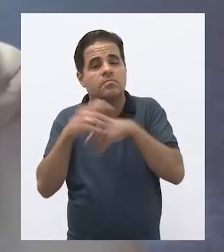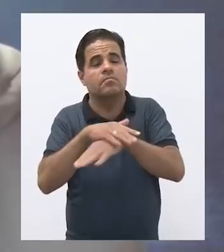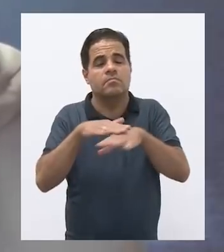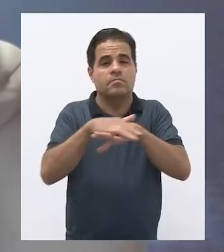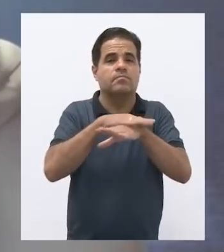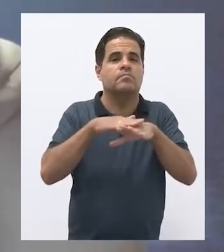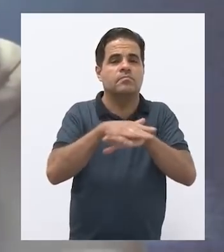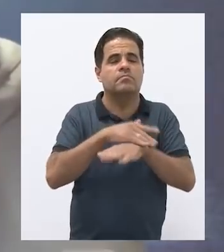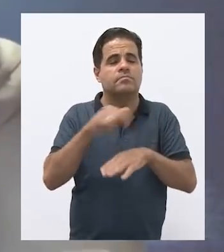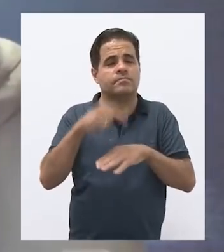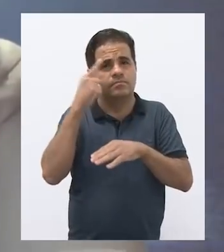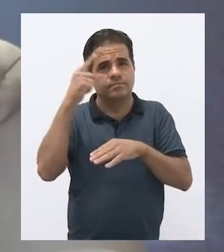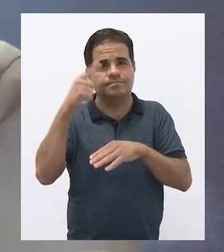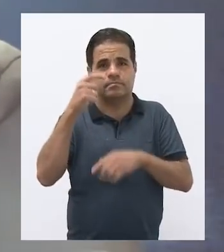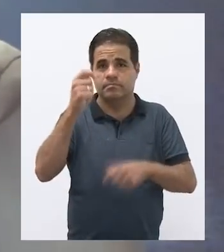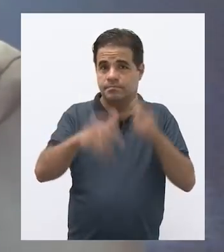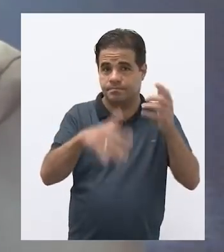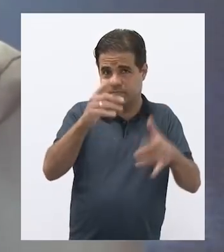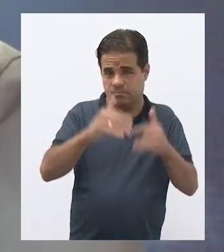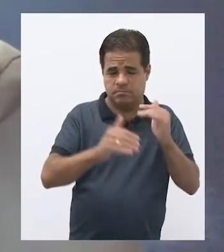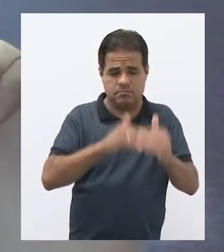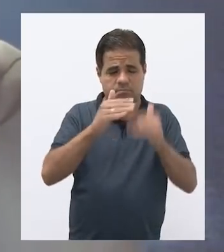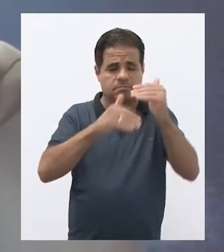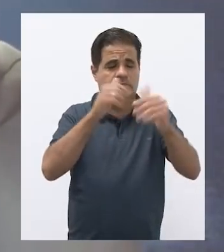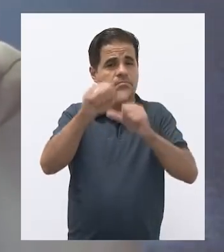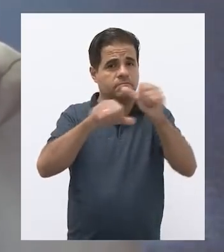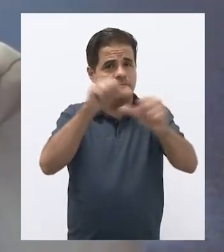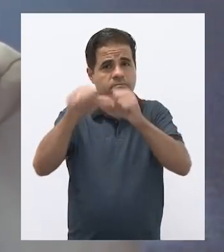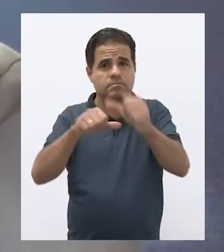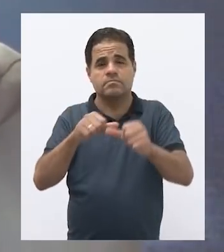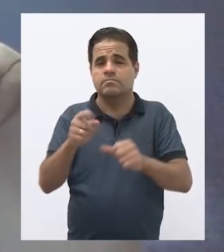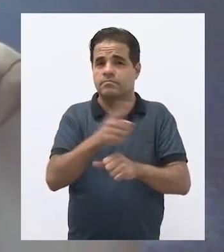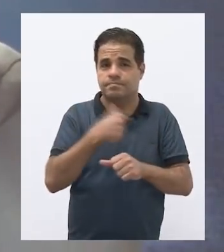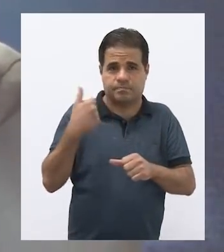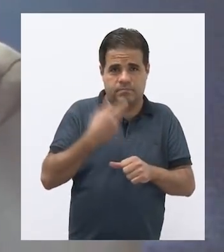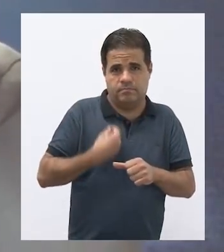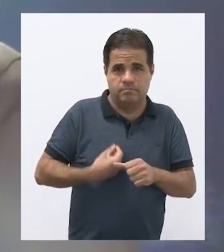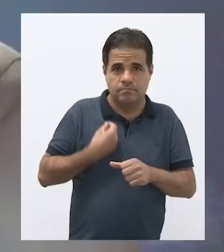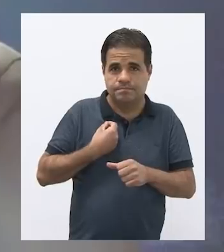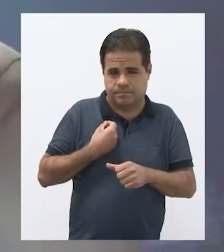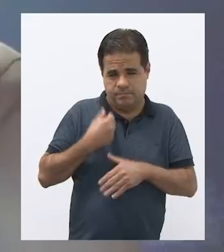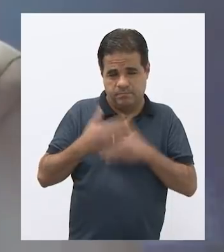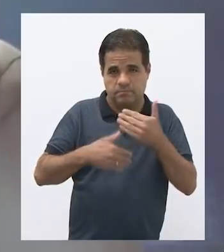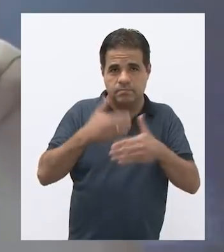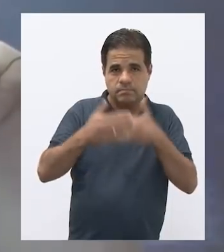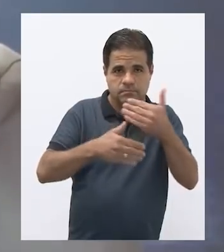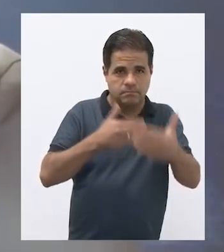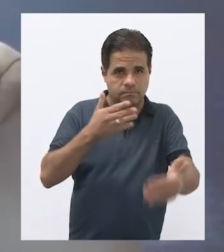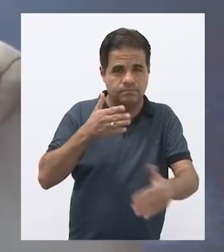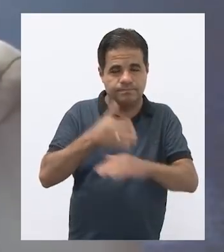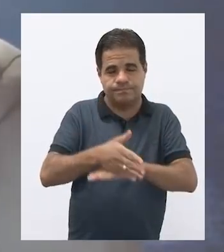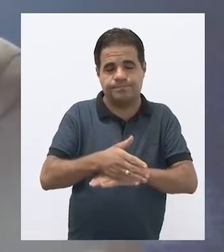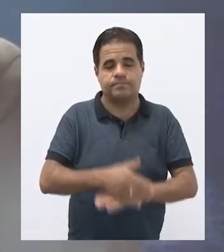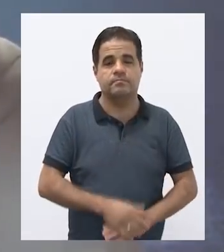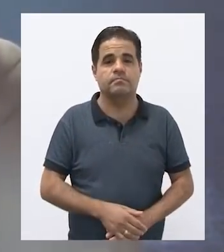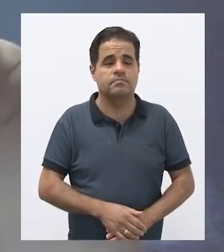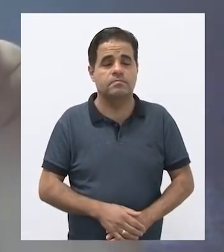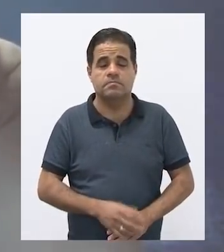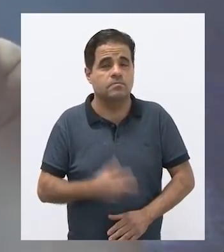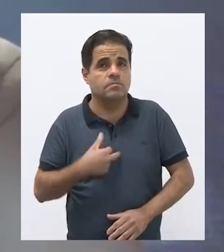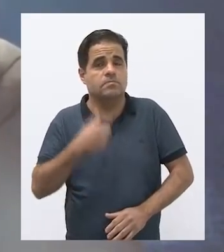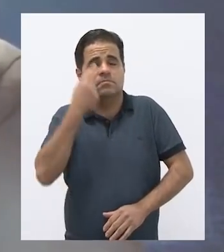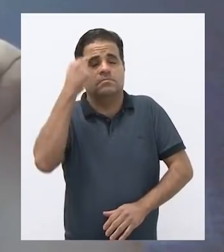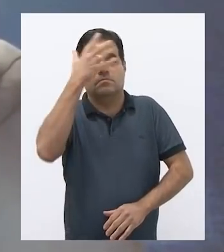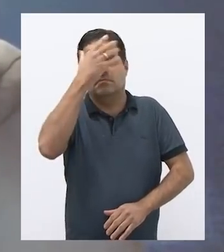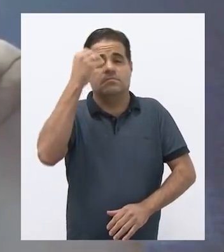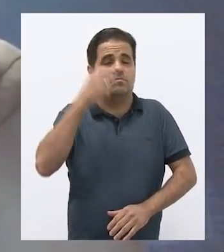aqui. Falar um pouco sobre esse processo de transformação que a gente vem atravessando. A gente não pode dizer que